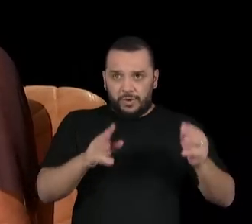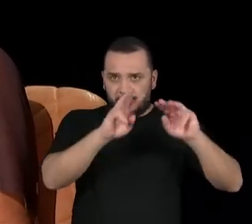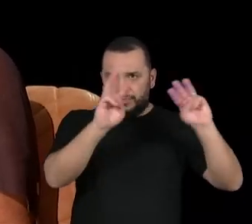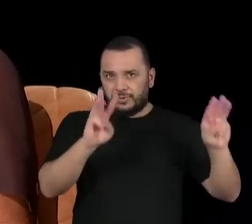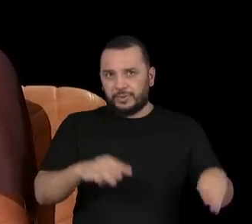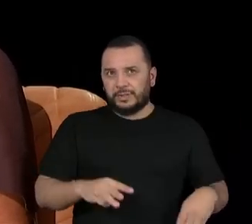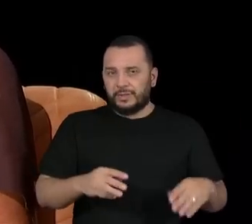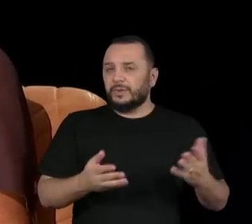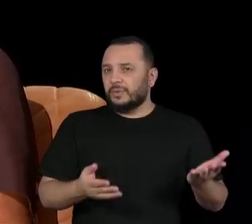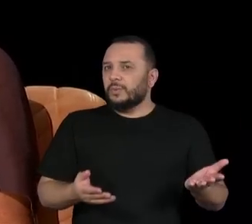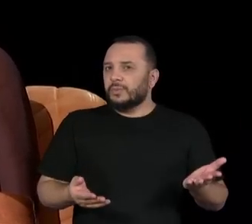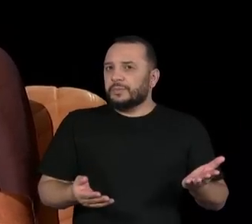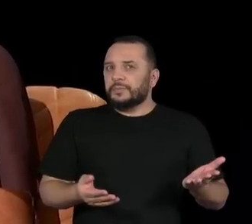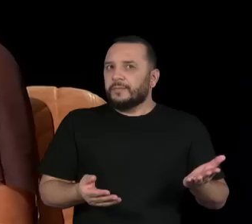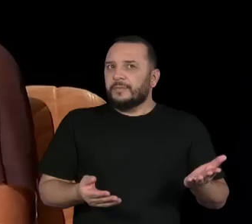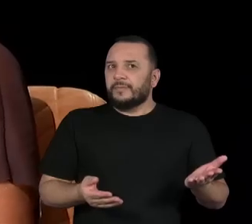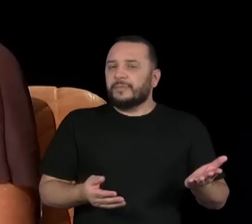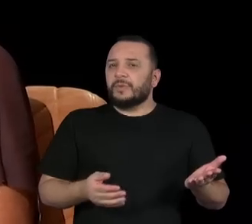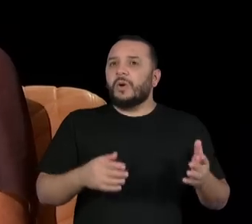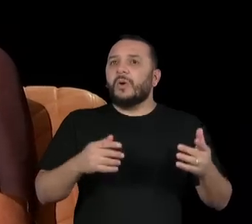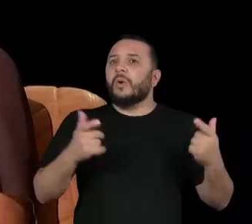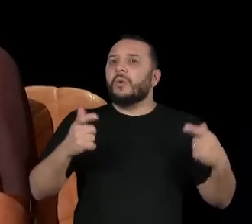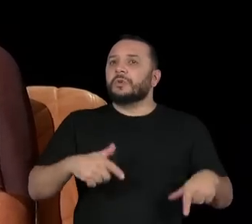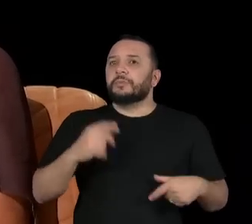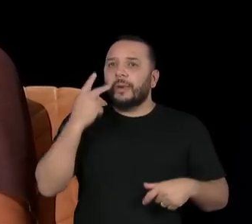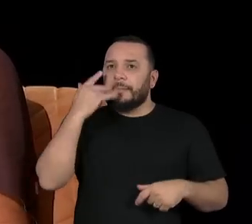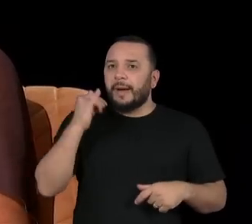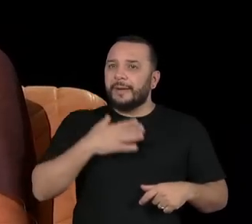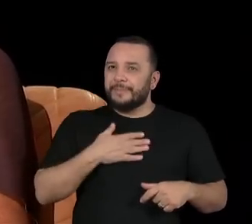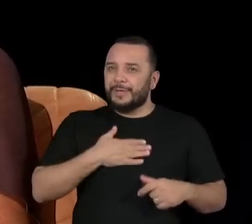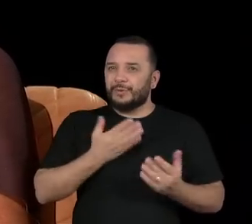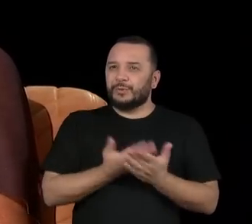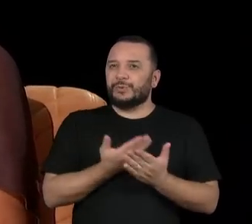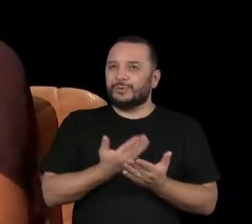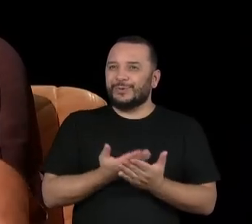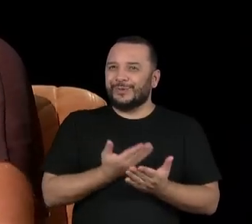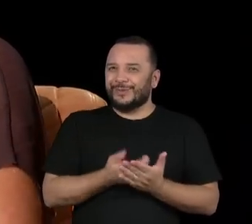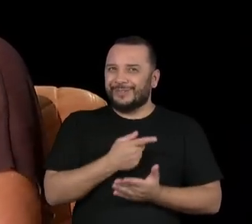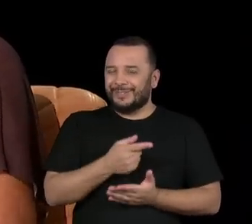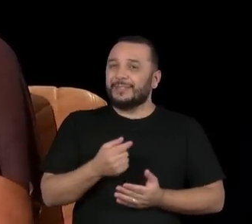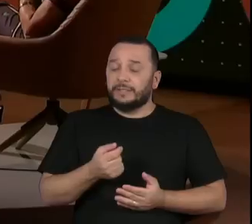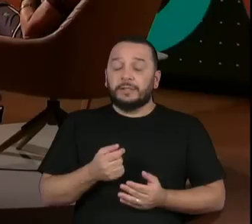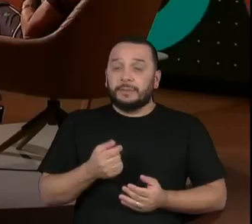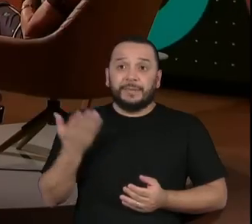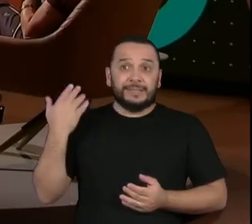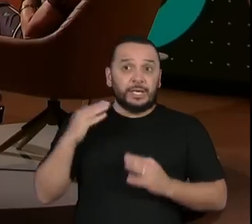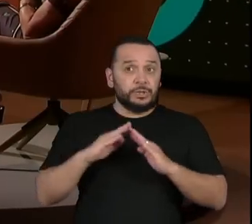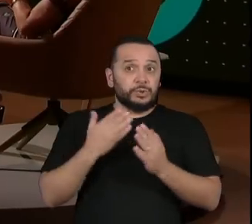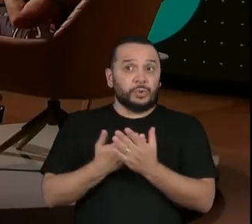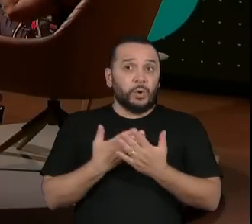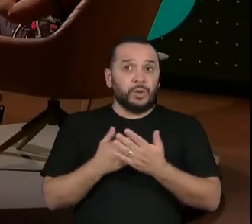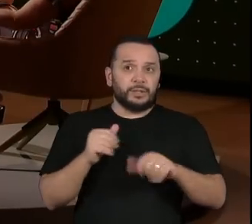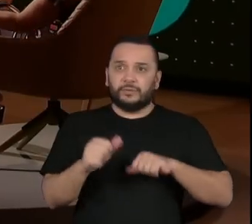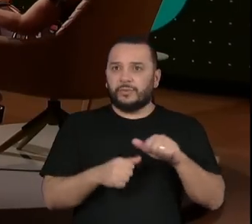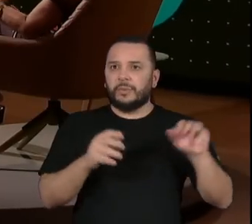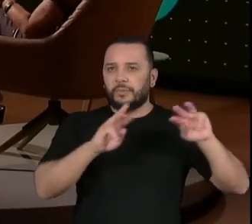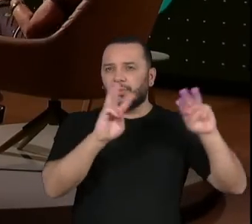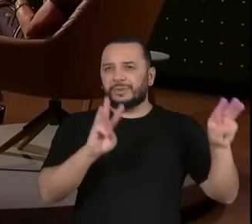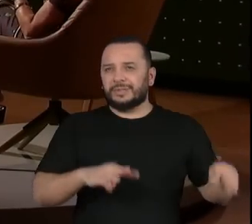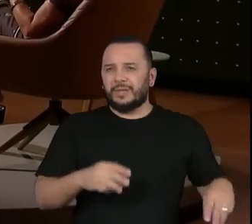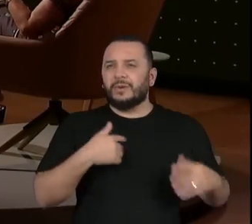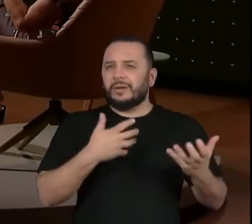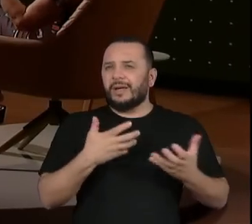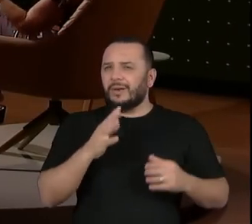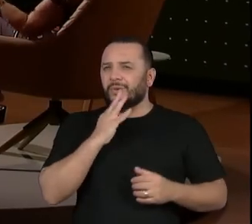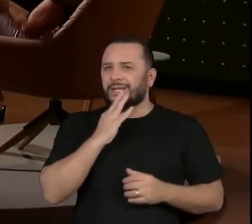Palácio Cadoro, que é onde meu pai estudou, e eu queria ir lá, virou um museu. Eu disse, eu queria conhecer esse prédio, porque